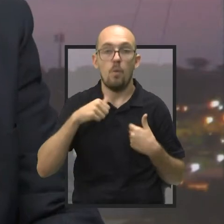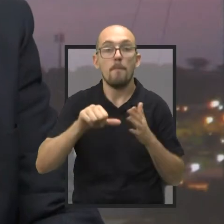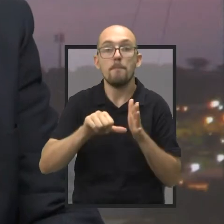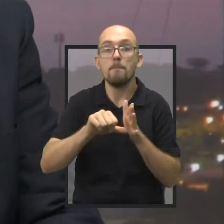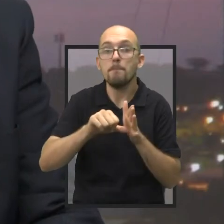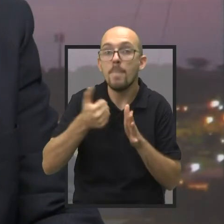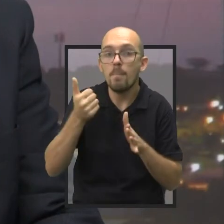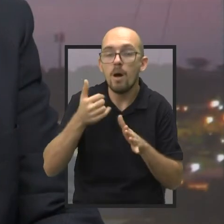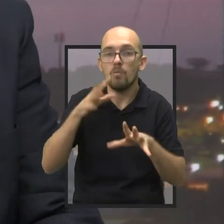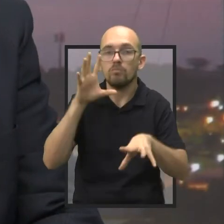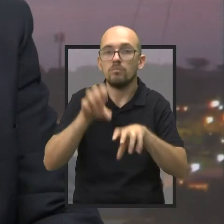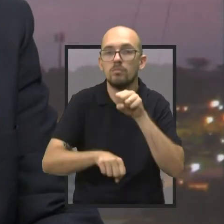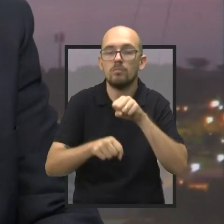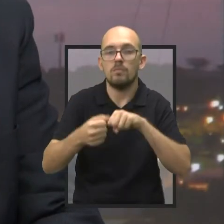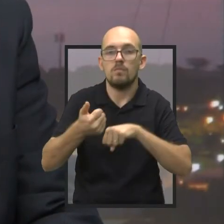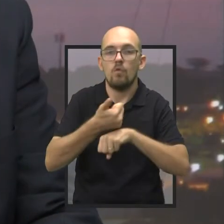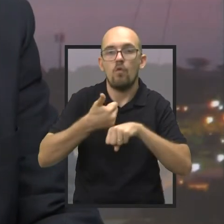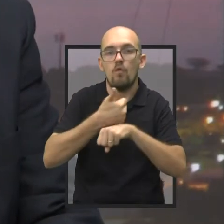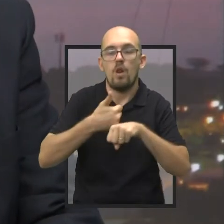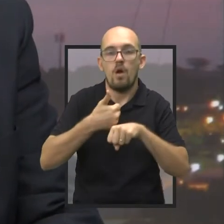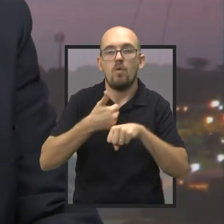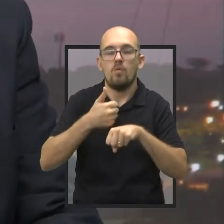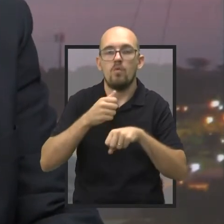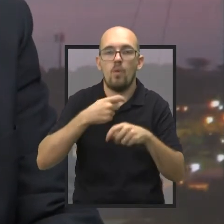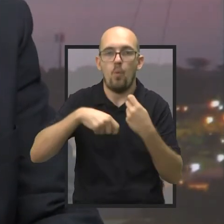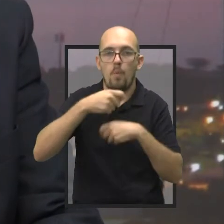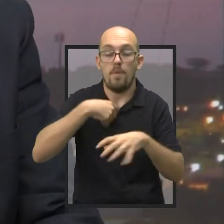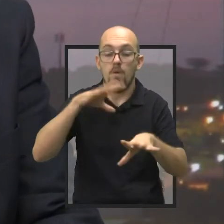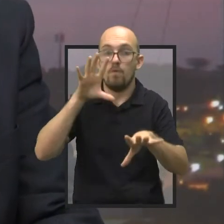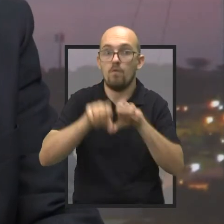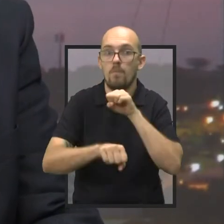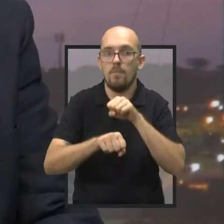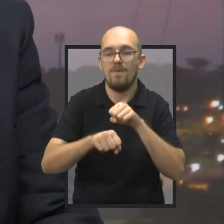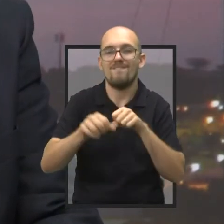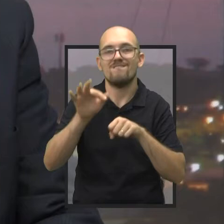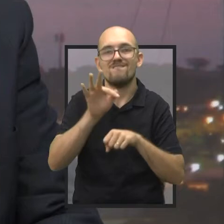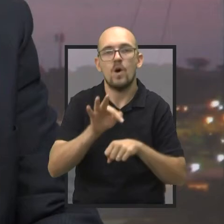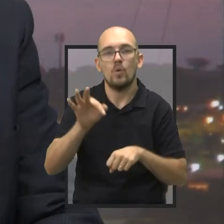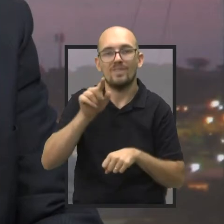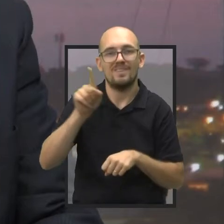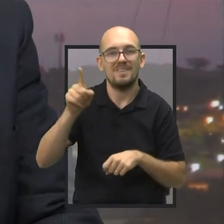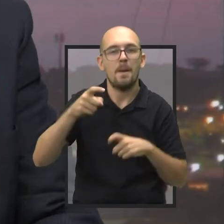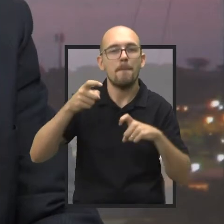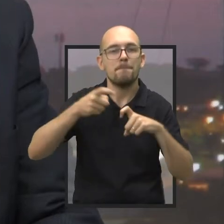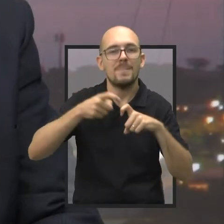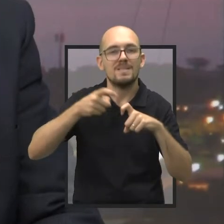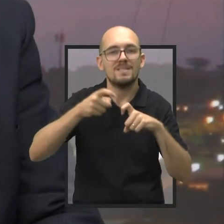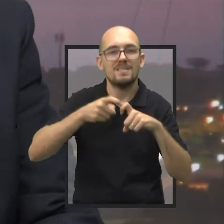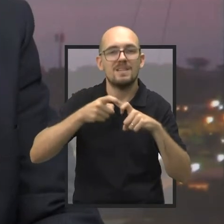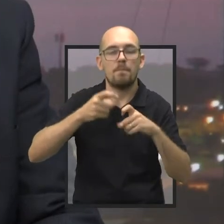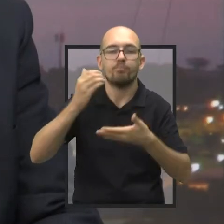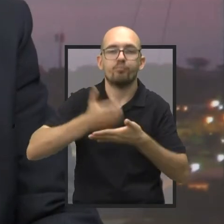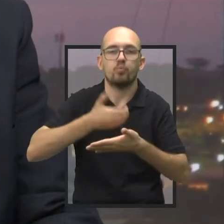economista a me formar na Faculdade de Medicina de Botucatu, na Unesp,